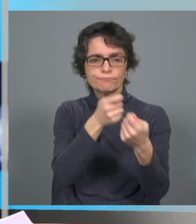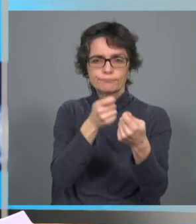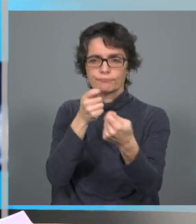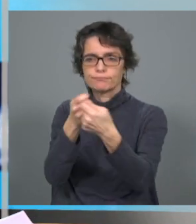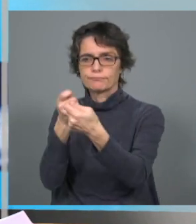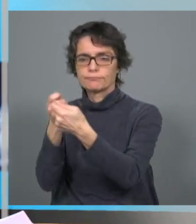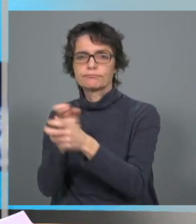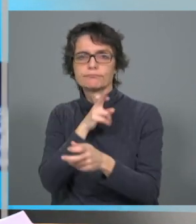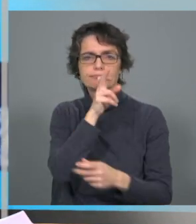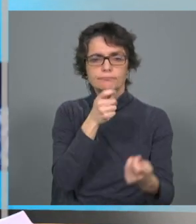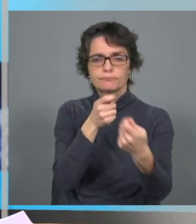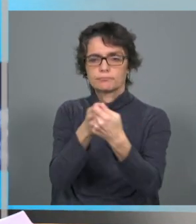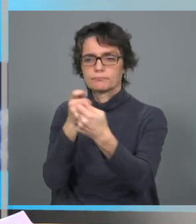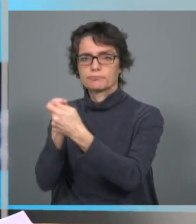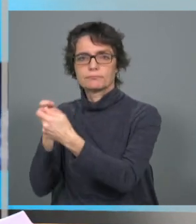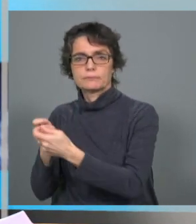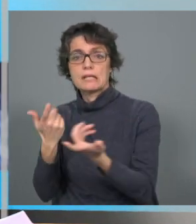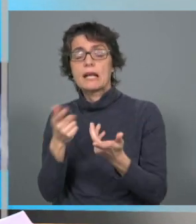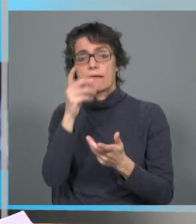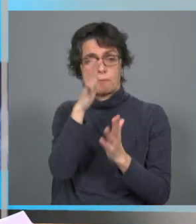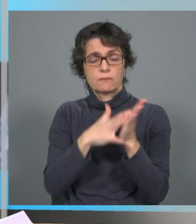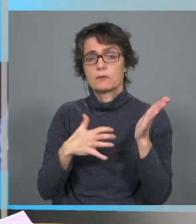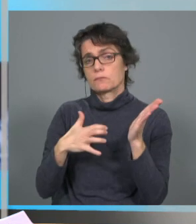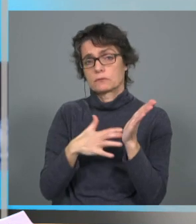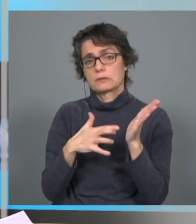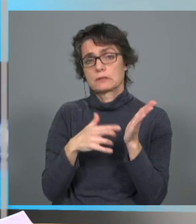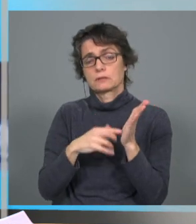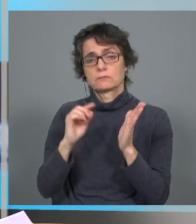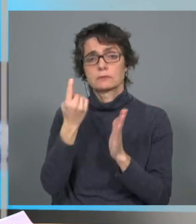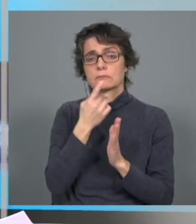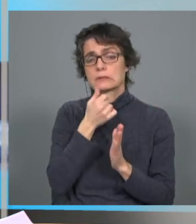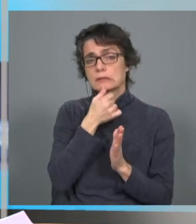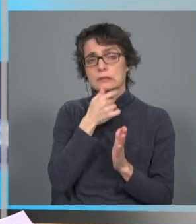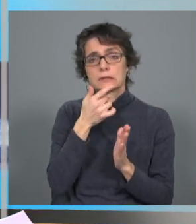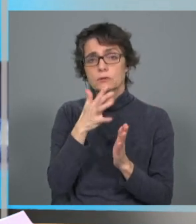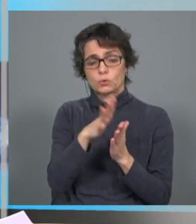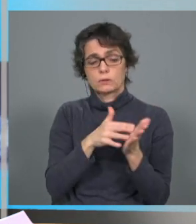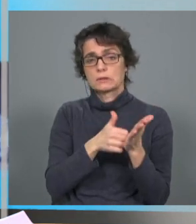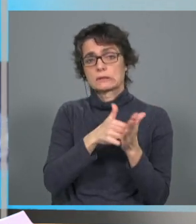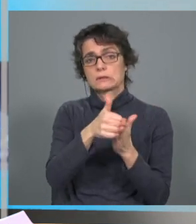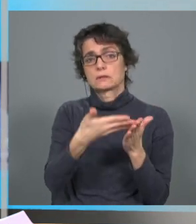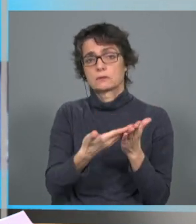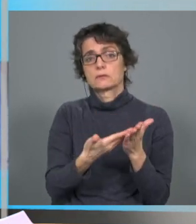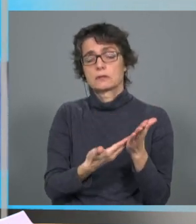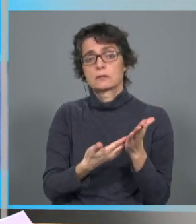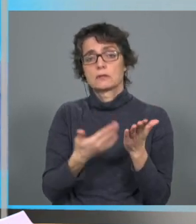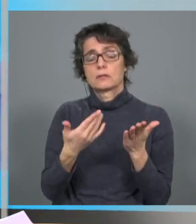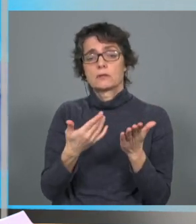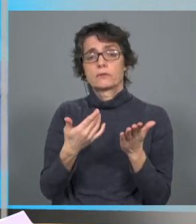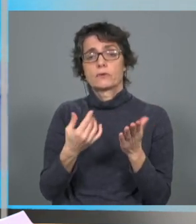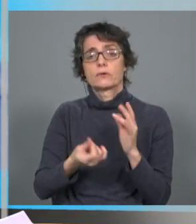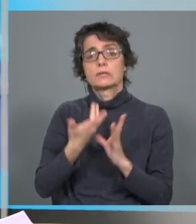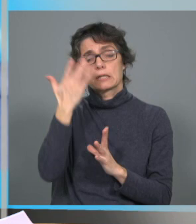Atos dos Apóstolos foi das primeiras decisões que os apóstolos tomaram foi a criação do diaconado, não é?